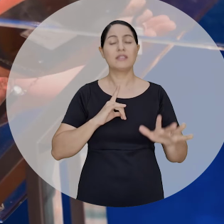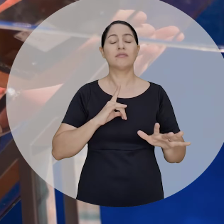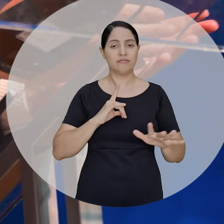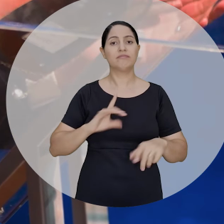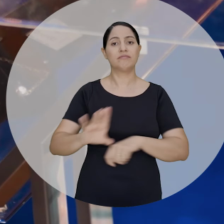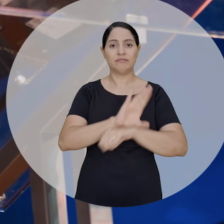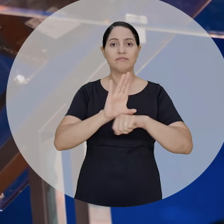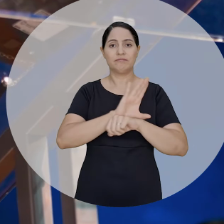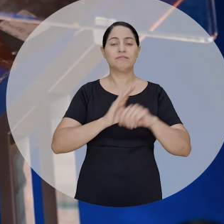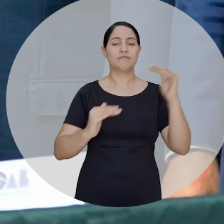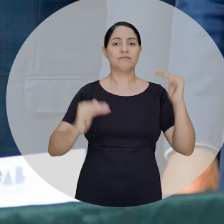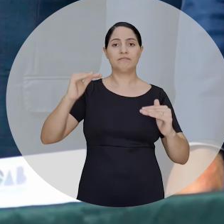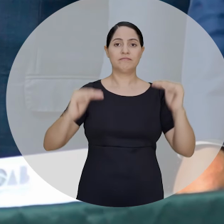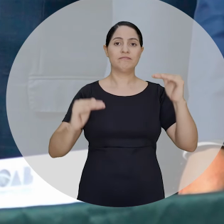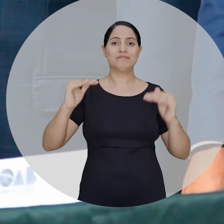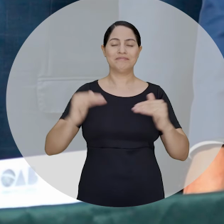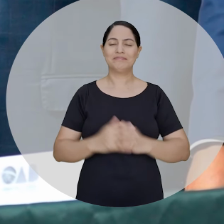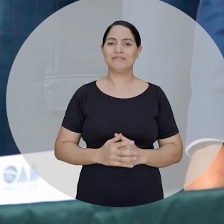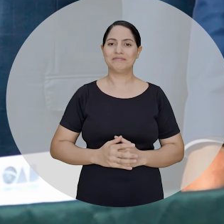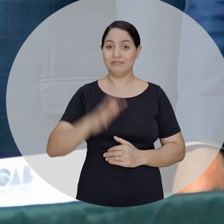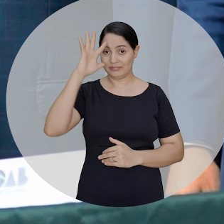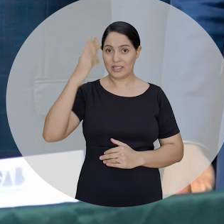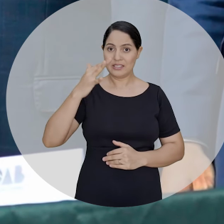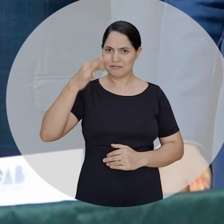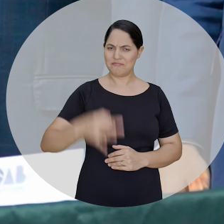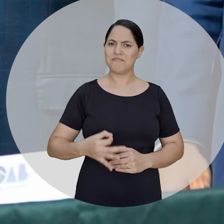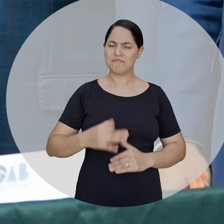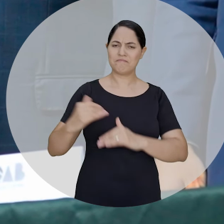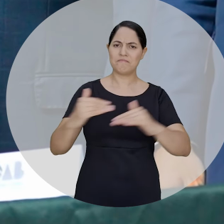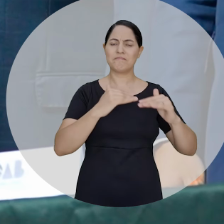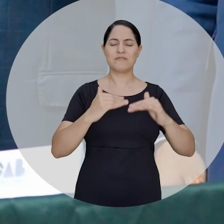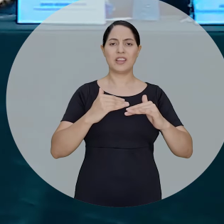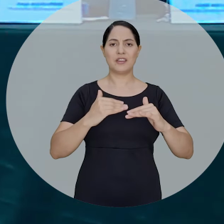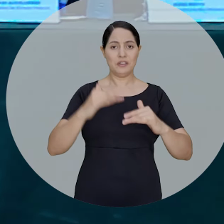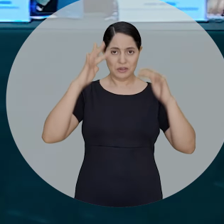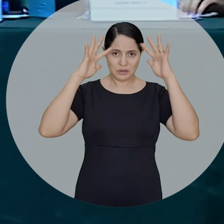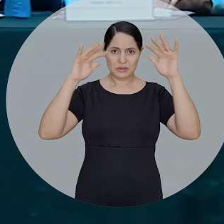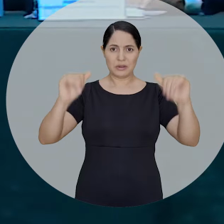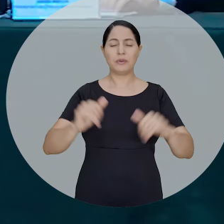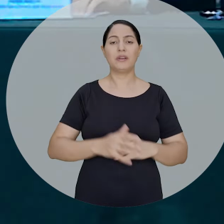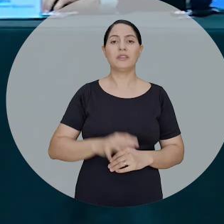por apreciação equitativa. Em decisão unânime, o tribunal respeitou a Lei Federal